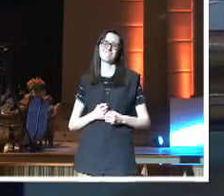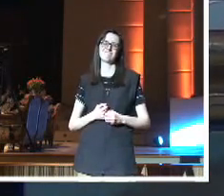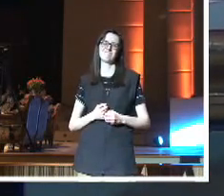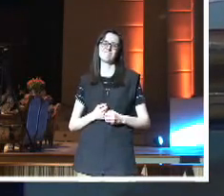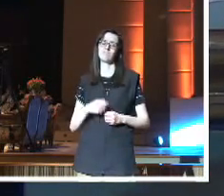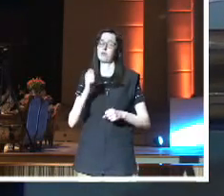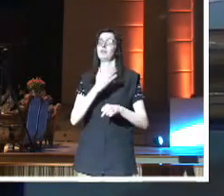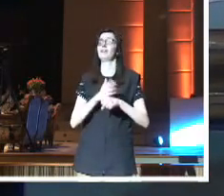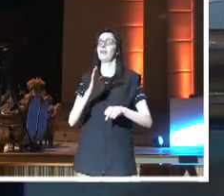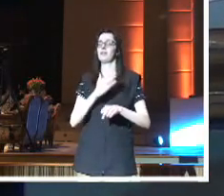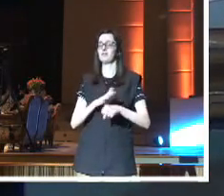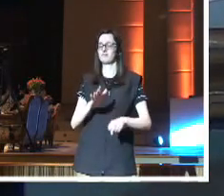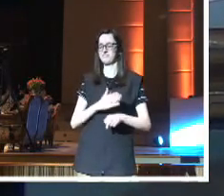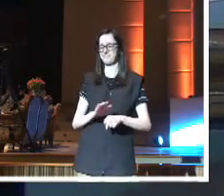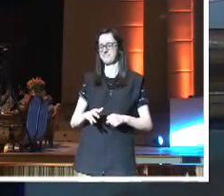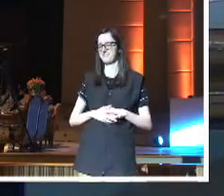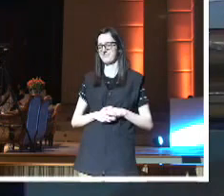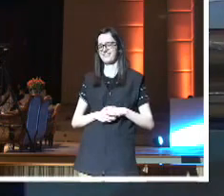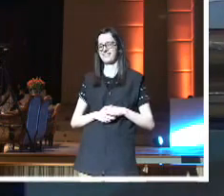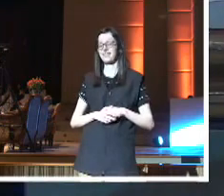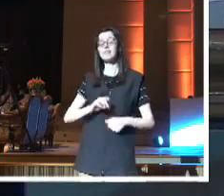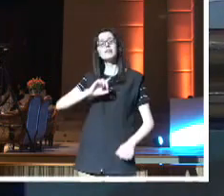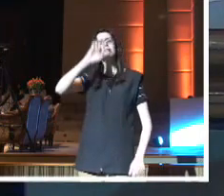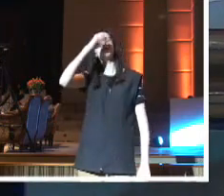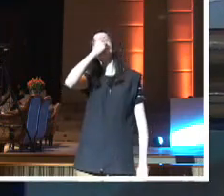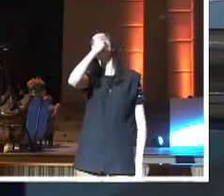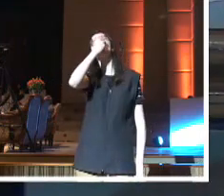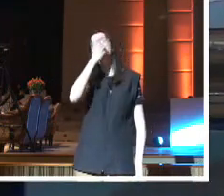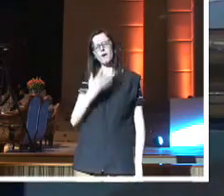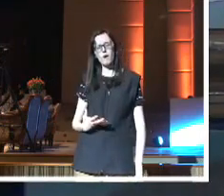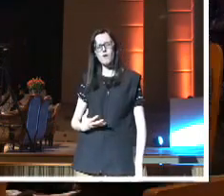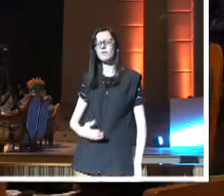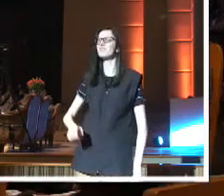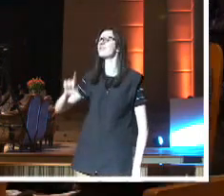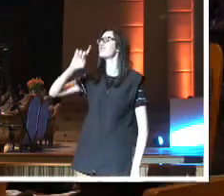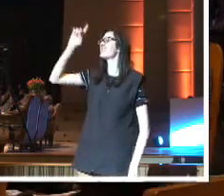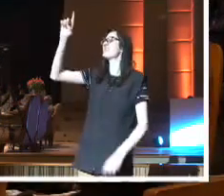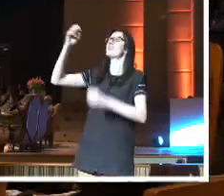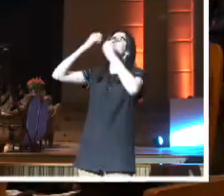Preciso treinar melhor vocês, viu? Deus é bom.